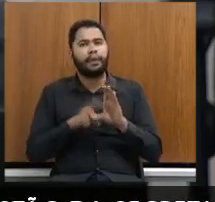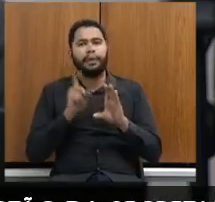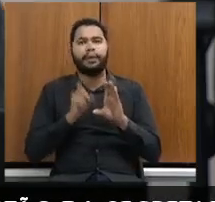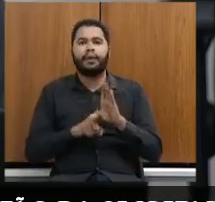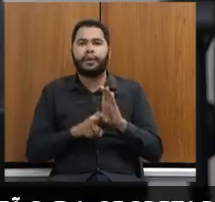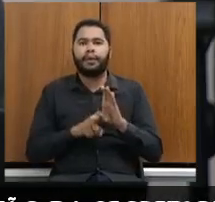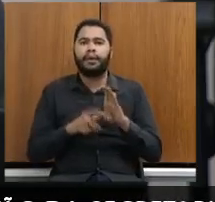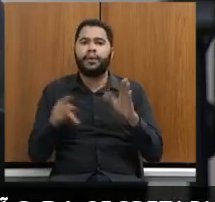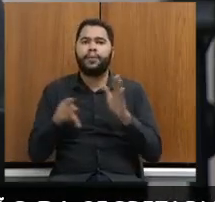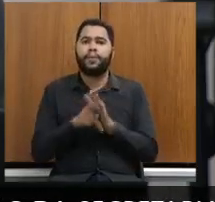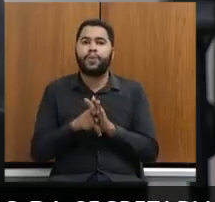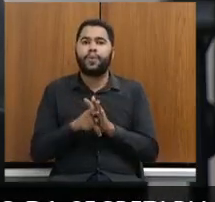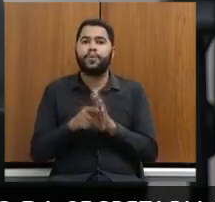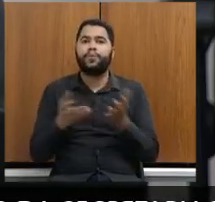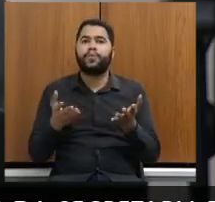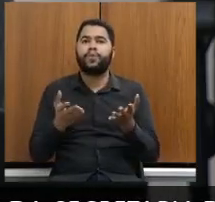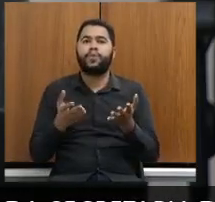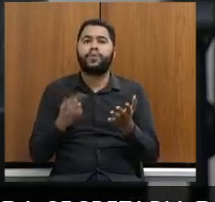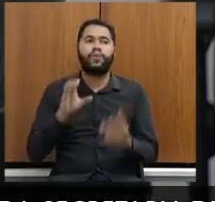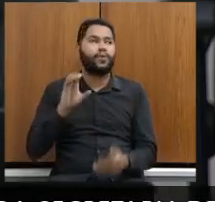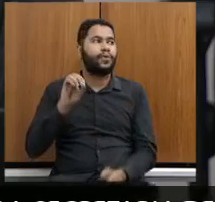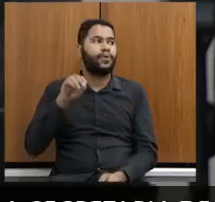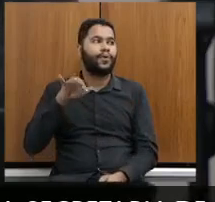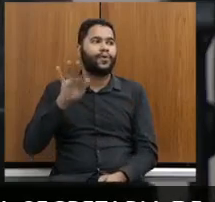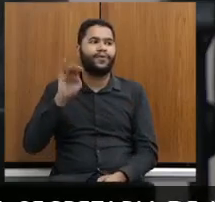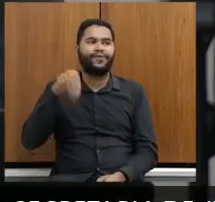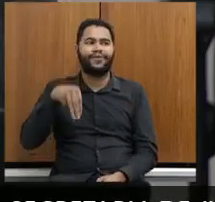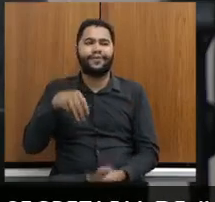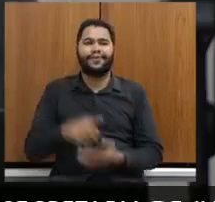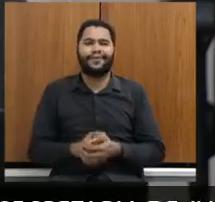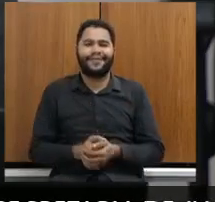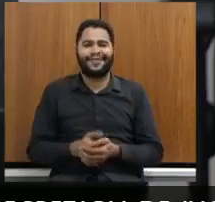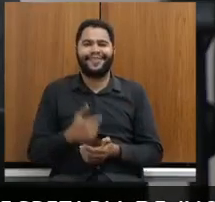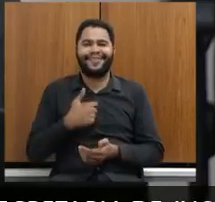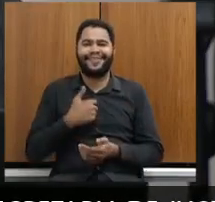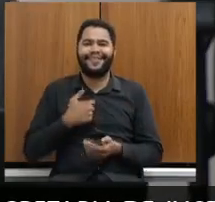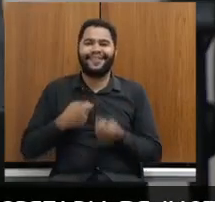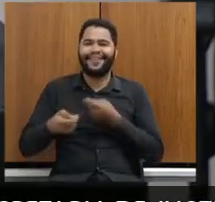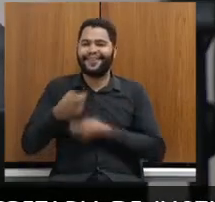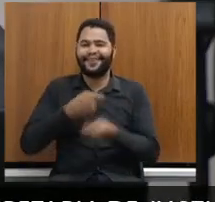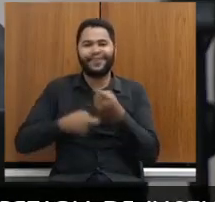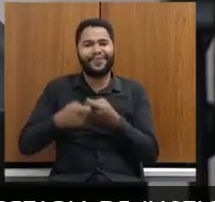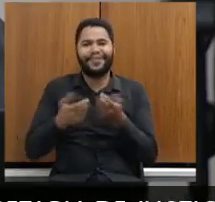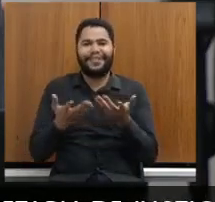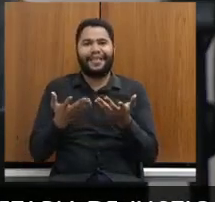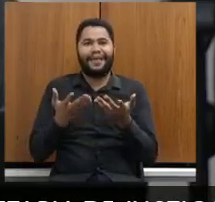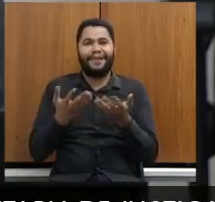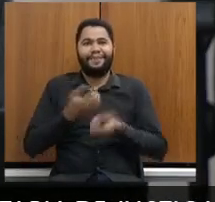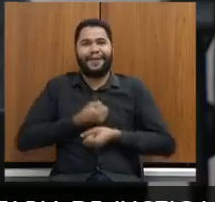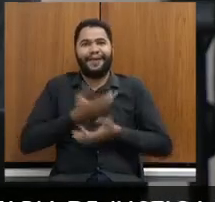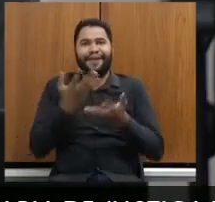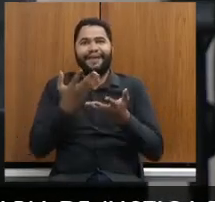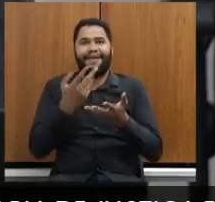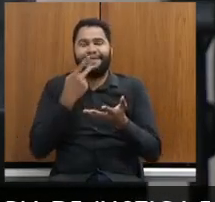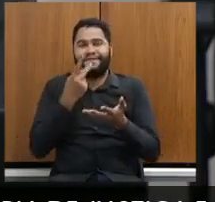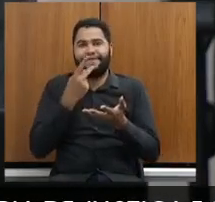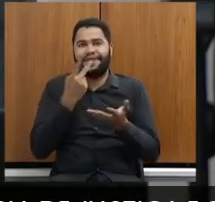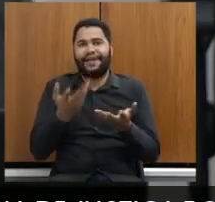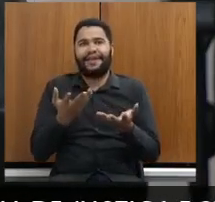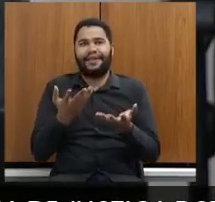uma tal de coaching eu vou falar um negócio viu eu até que me conter para não falar algo